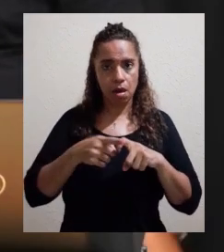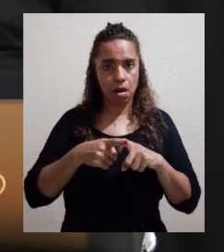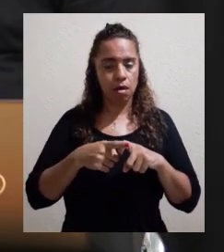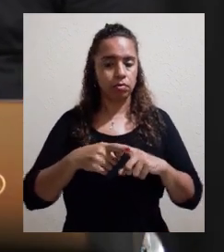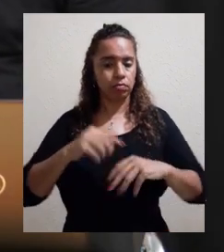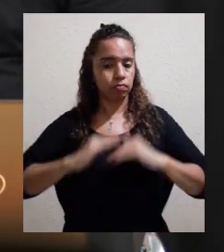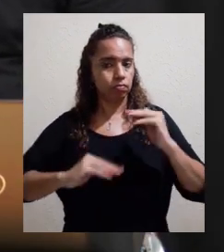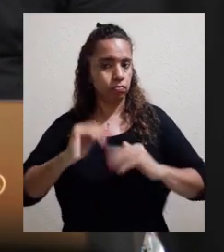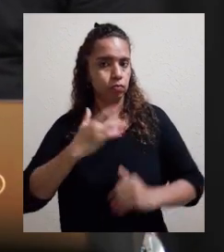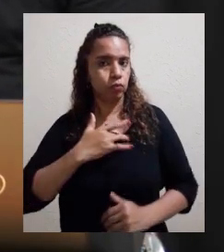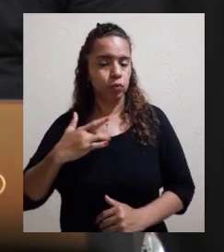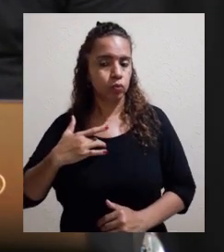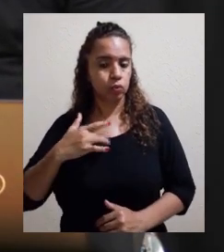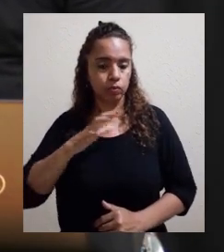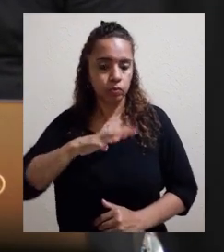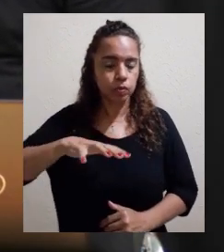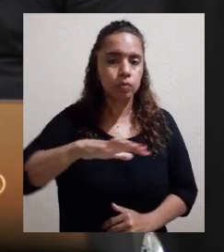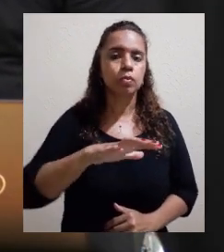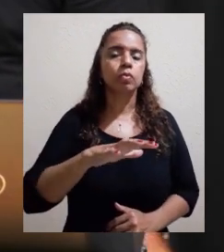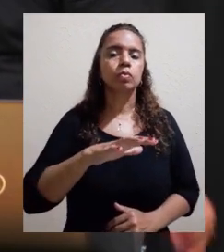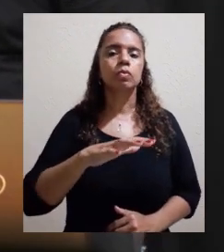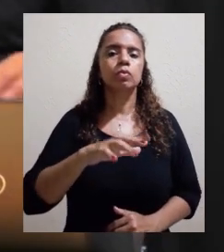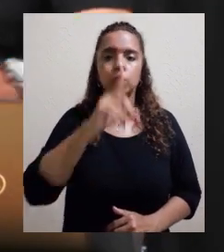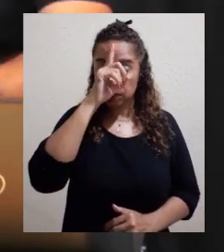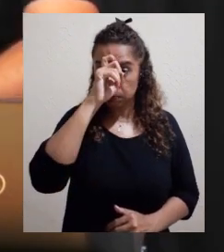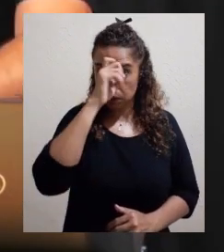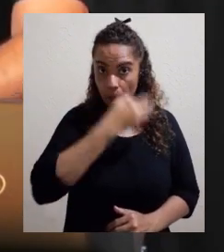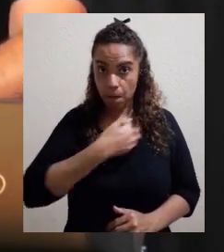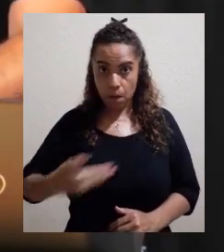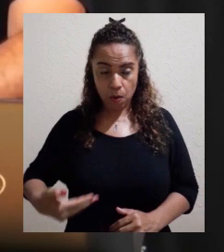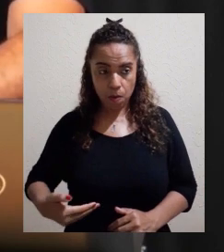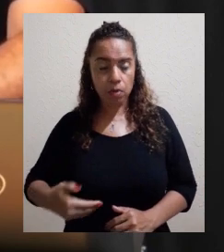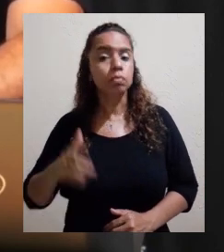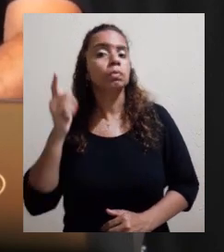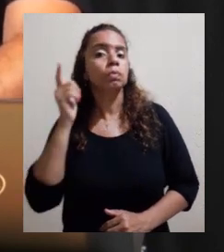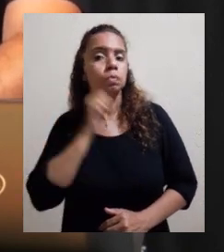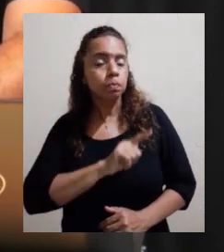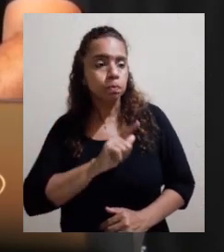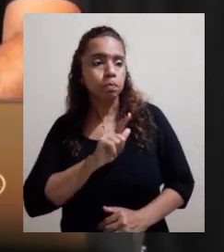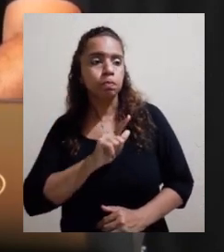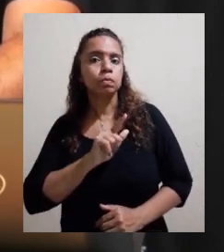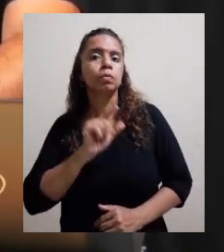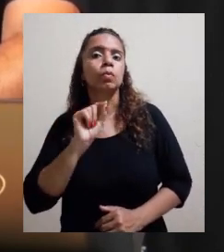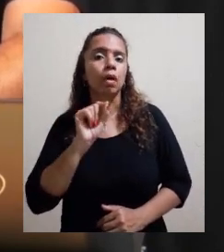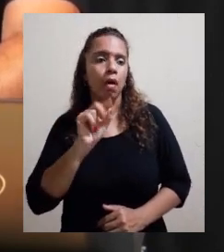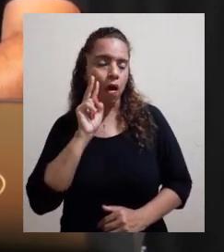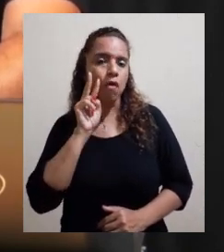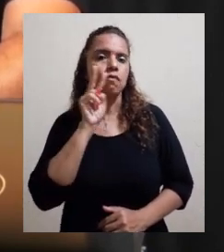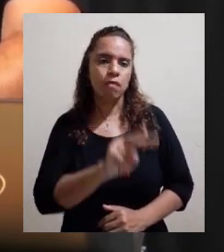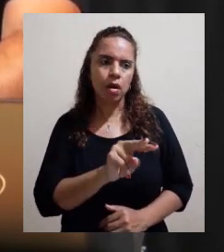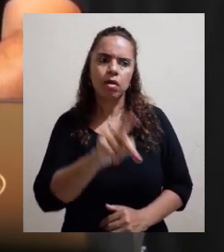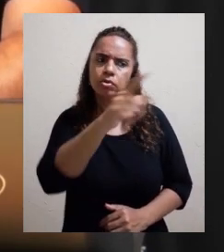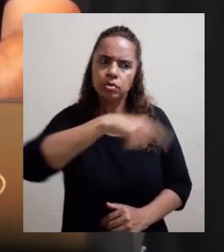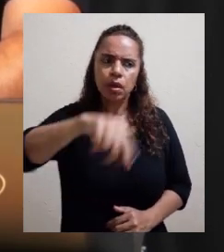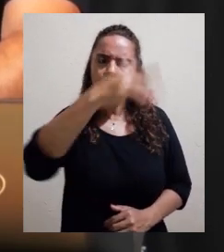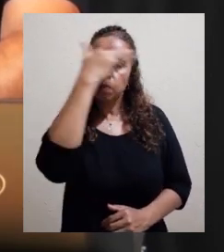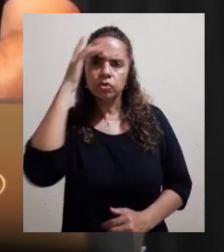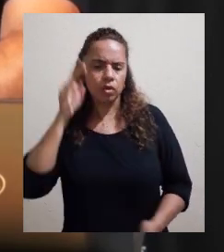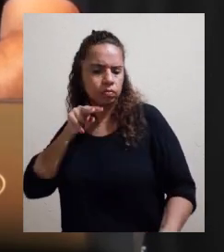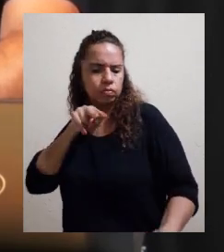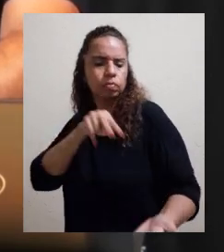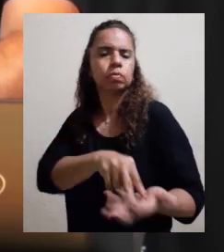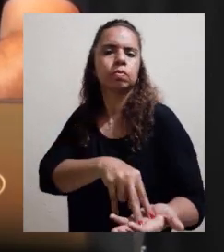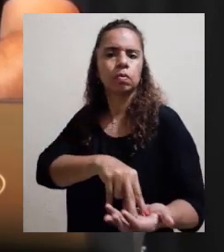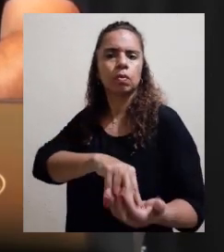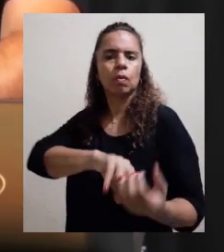de saúde do serviço no hospital público, eu consigo ver a dedicação que essas pessoas têm e saber que elas estão na